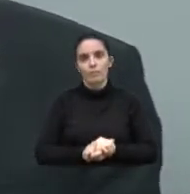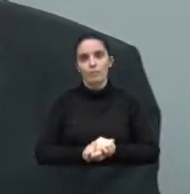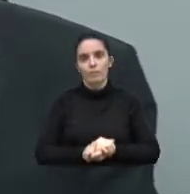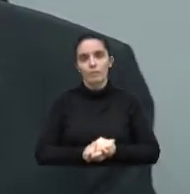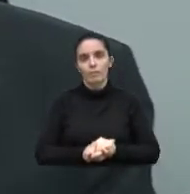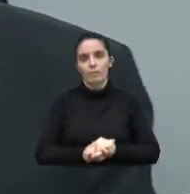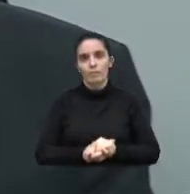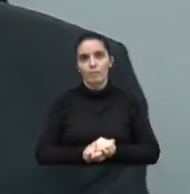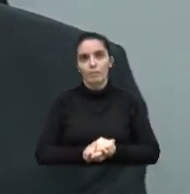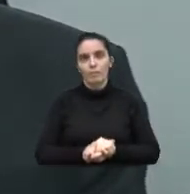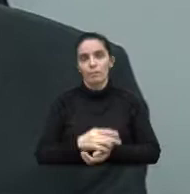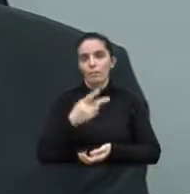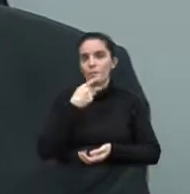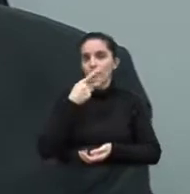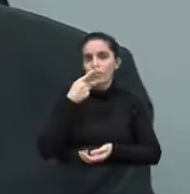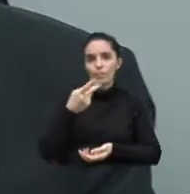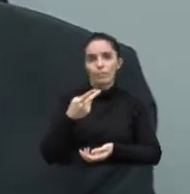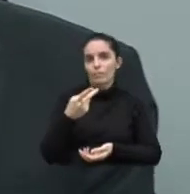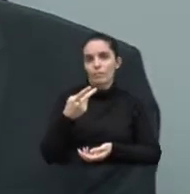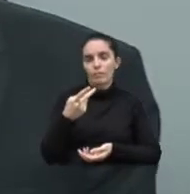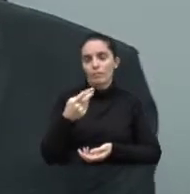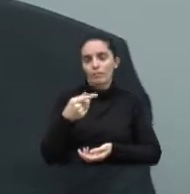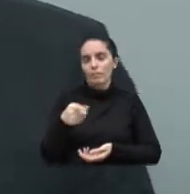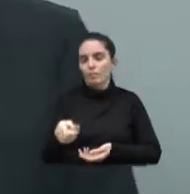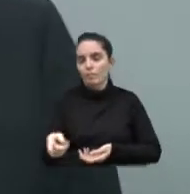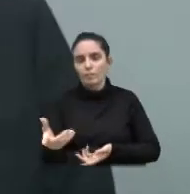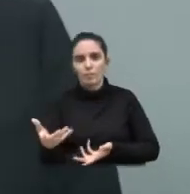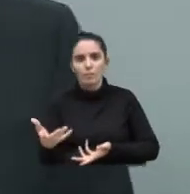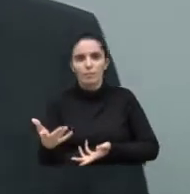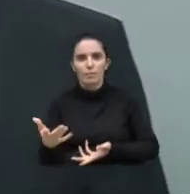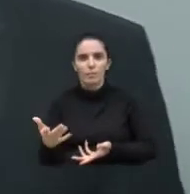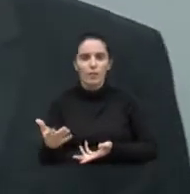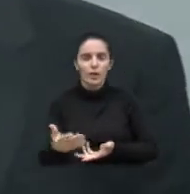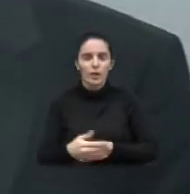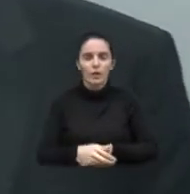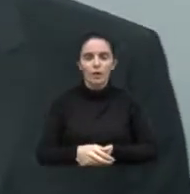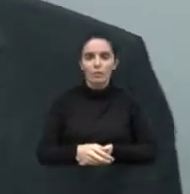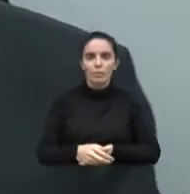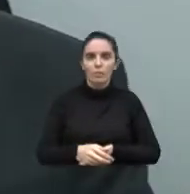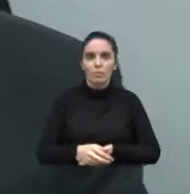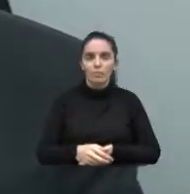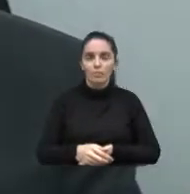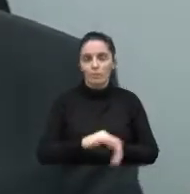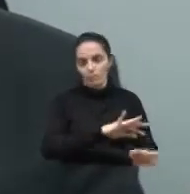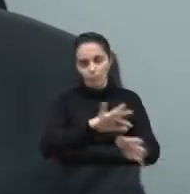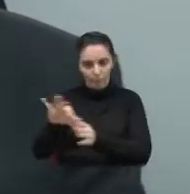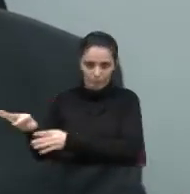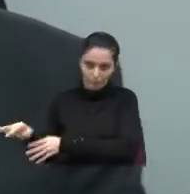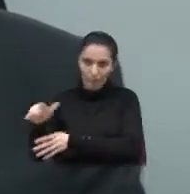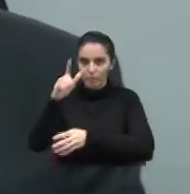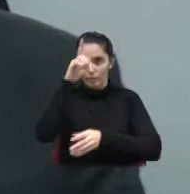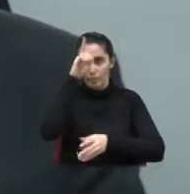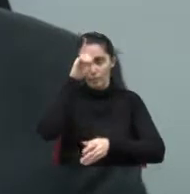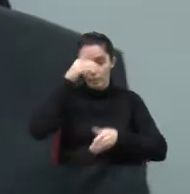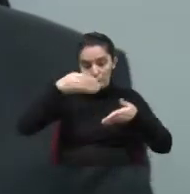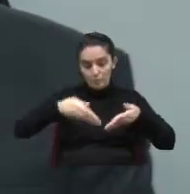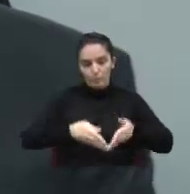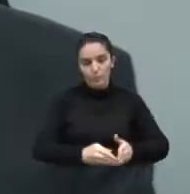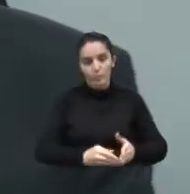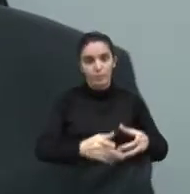E não venha falar que não foi chance, foi criado. Eu nasci num bairro